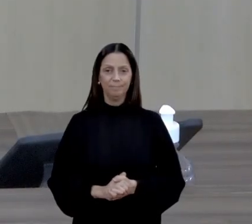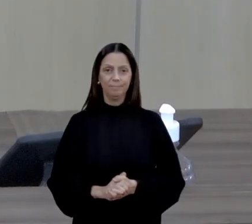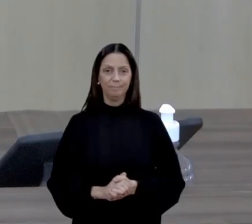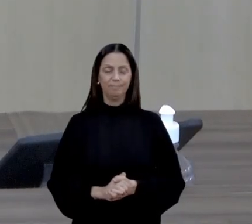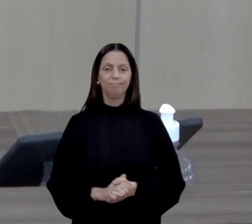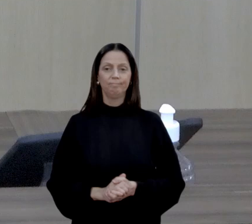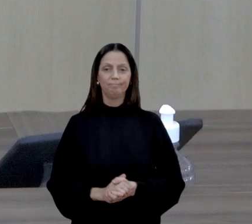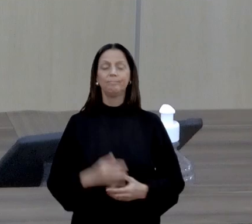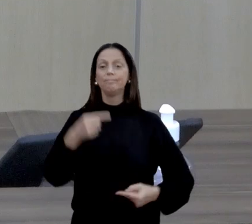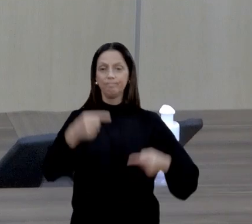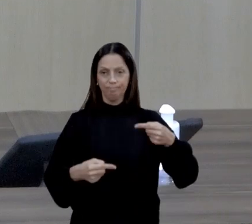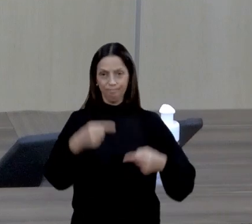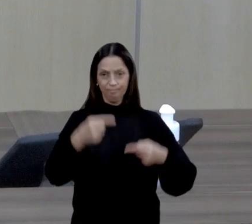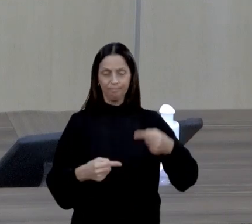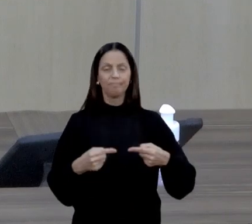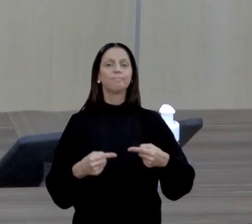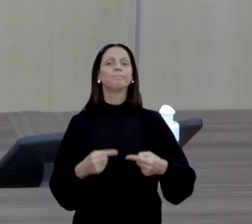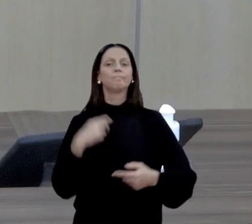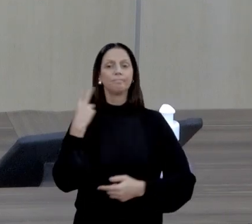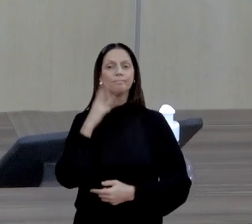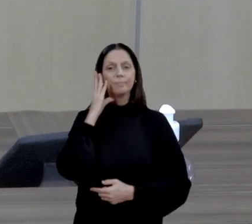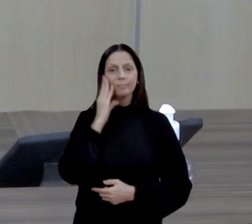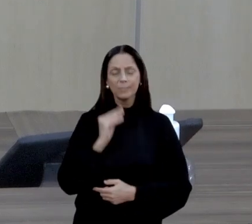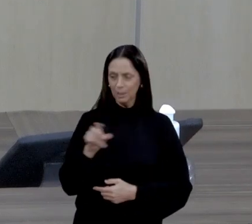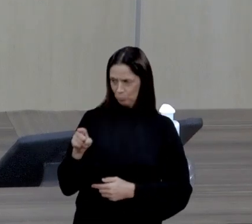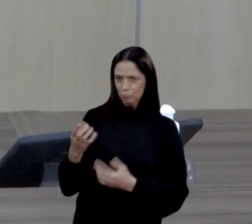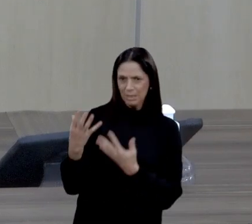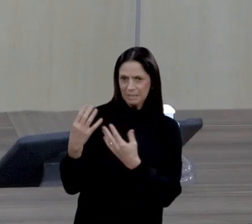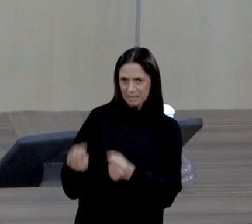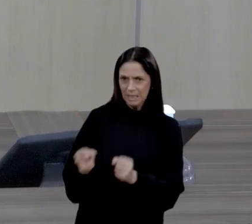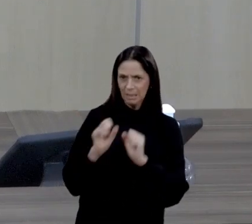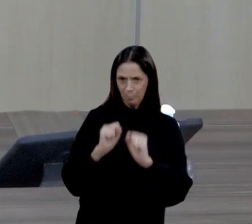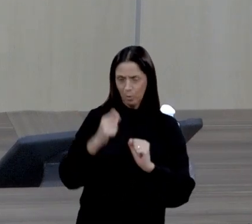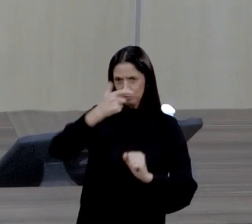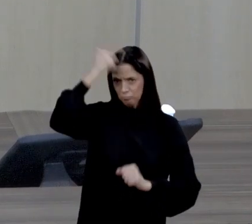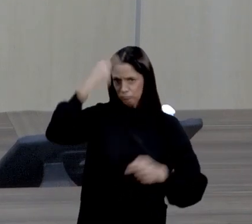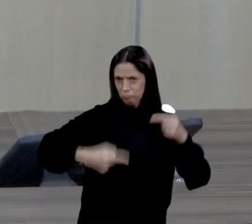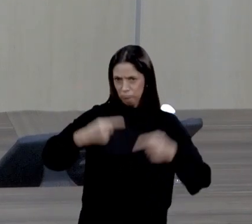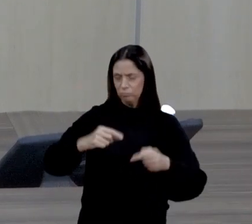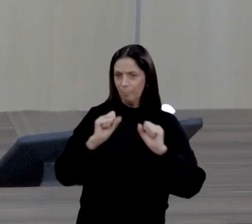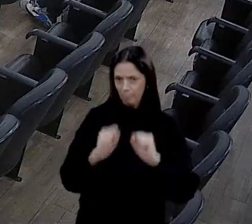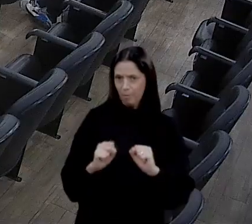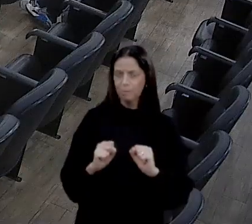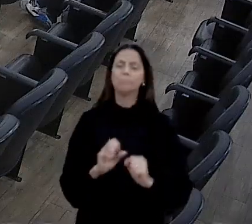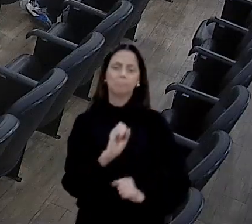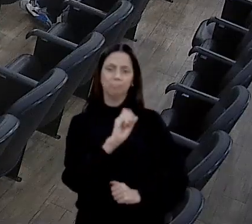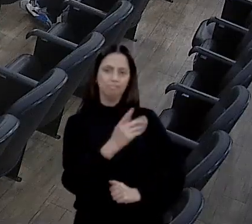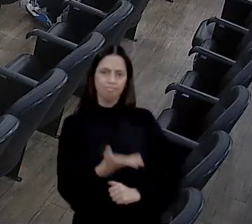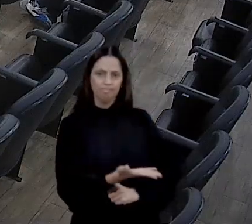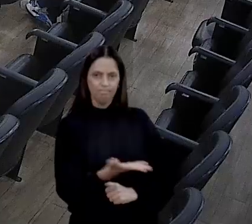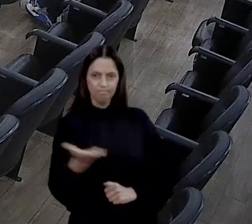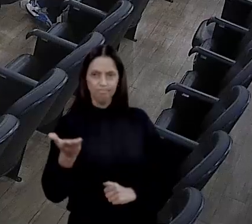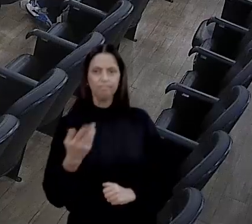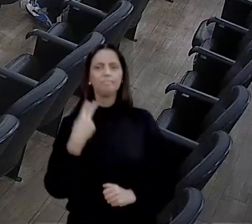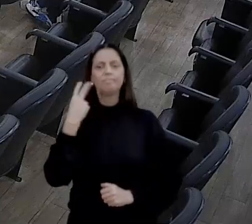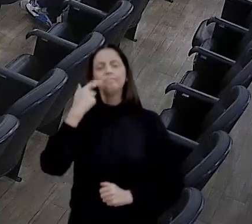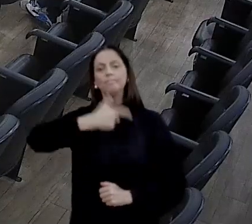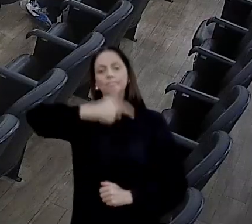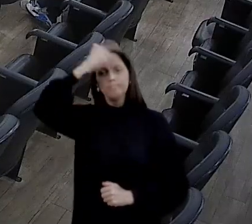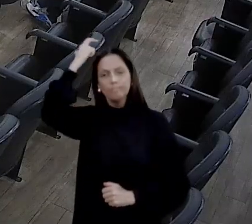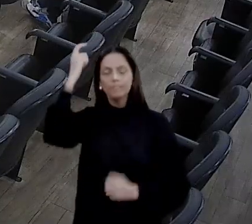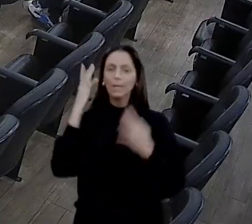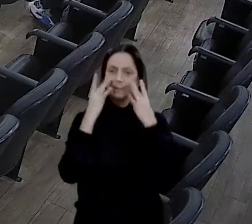Em discussão, vereador Gilson, permite, vereador Adriano Pereira em discussão? Ok? Então, em discussão, ouço o vereador